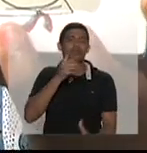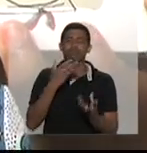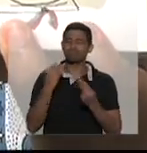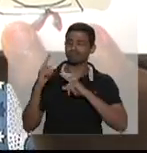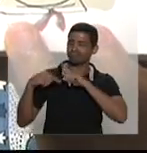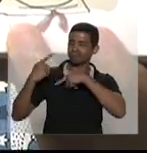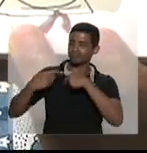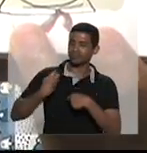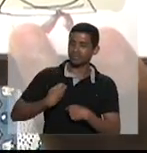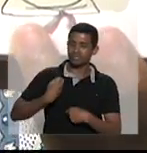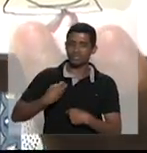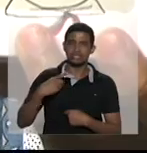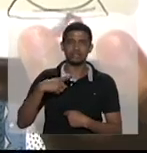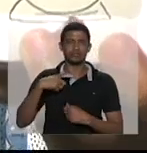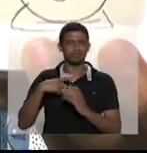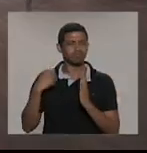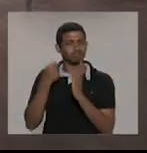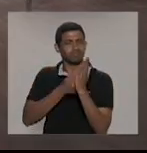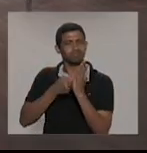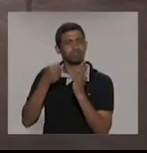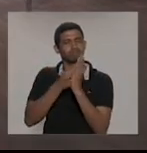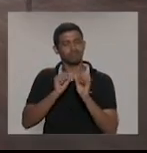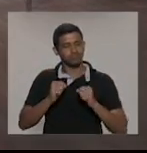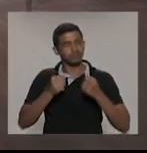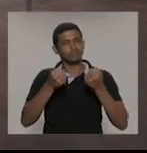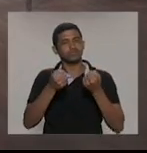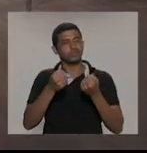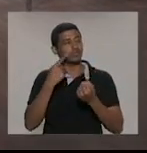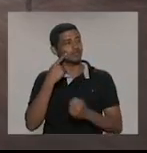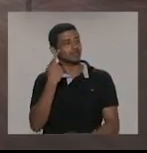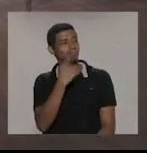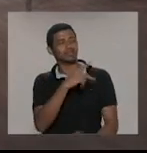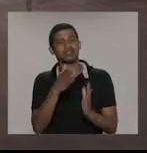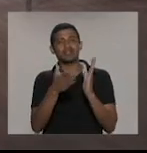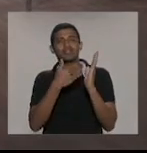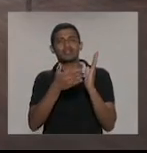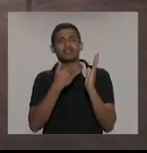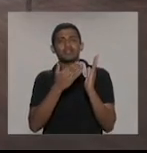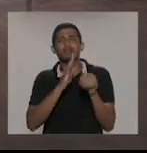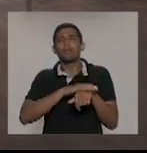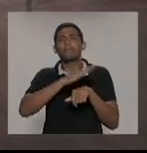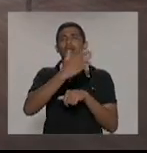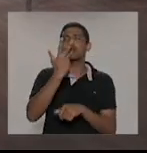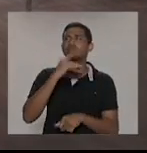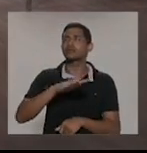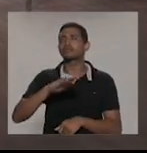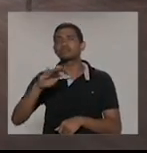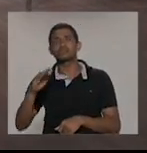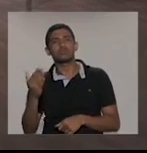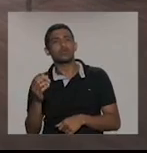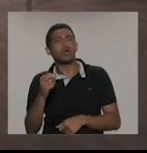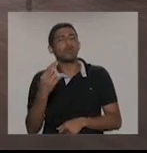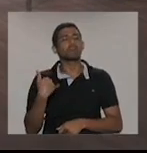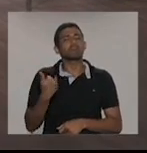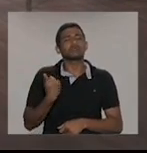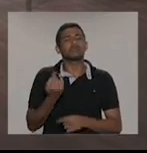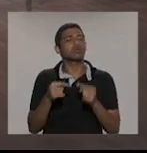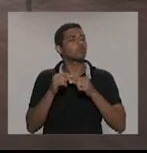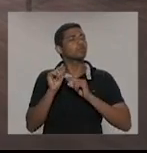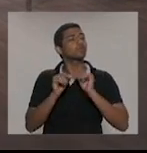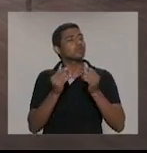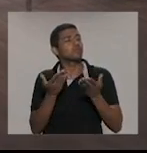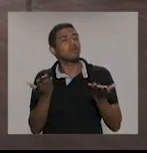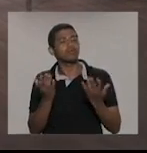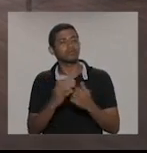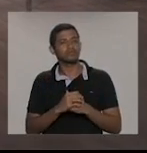ao longo da vida e as causas pelas quais elas lutaram. Teu livro é um livro mais para criança? Qual faixa